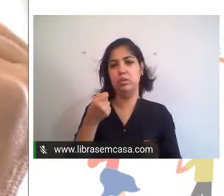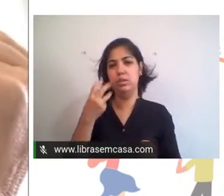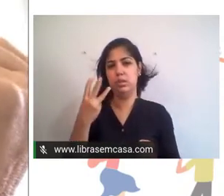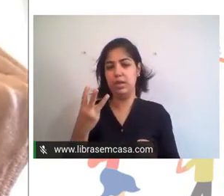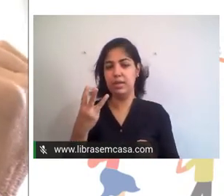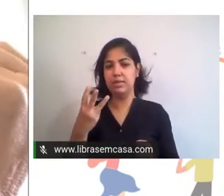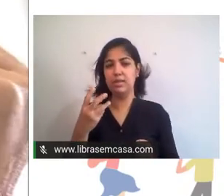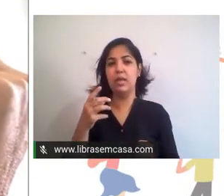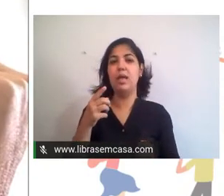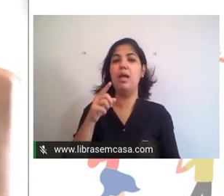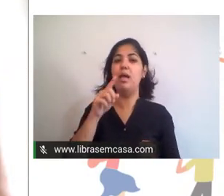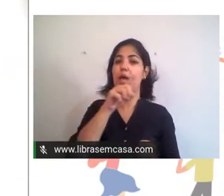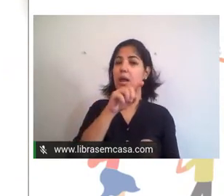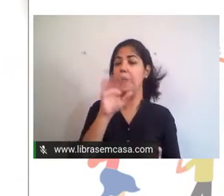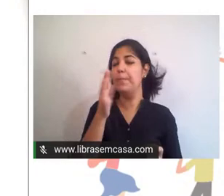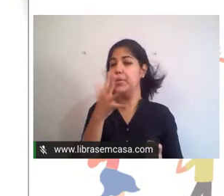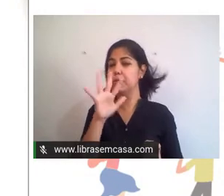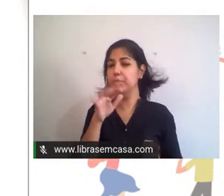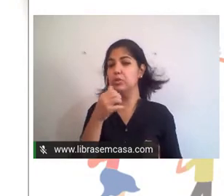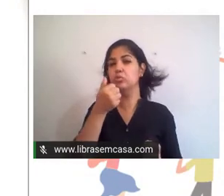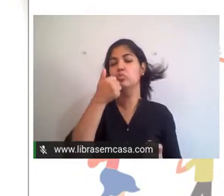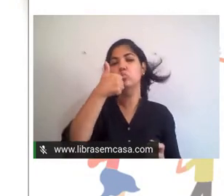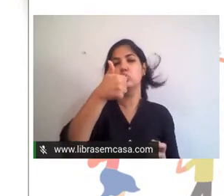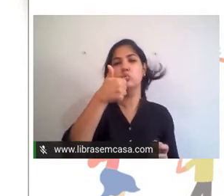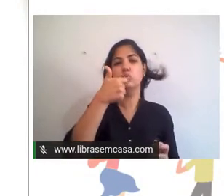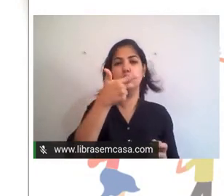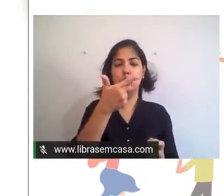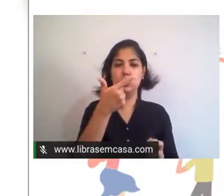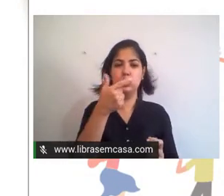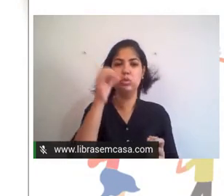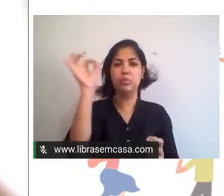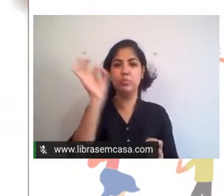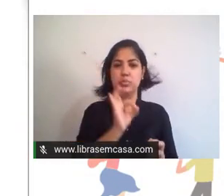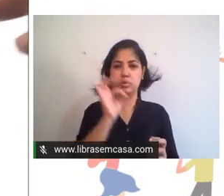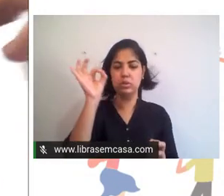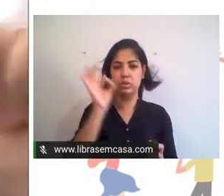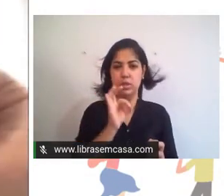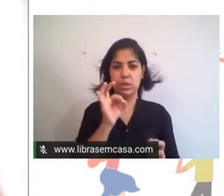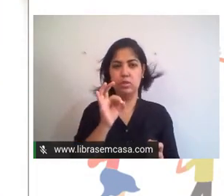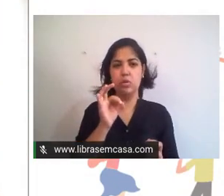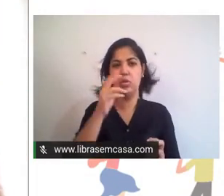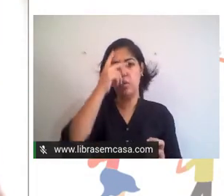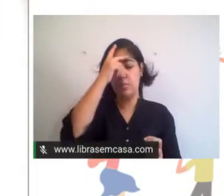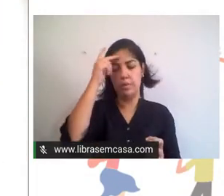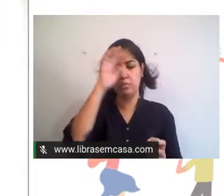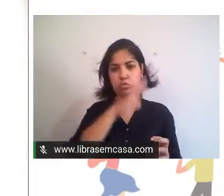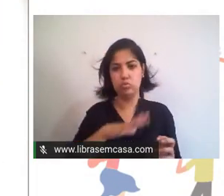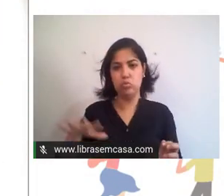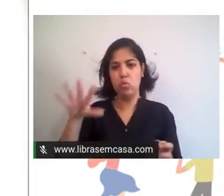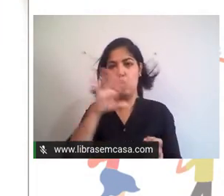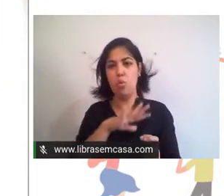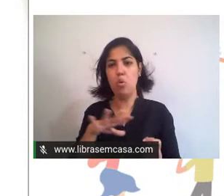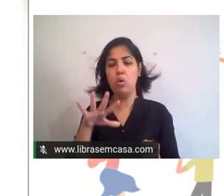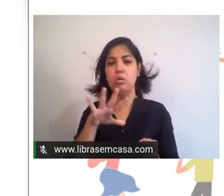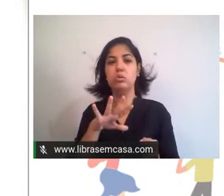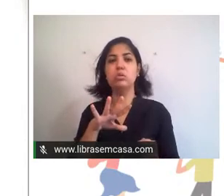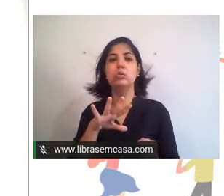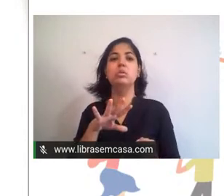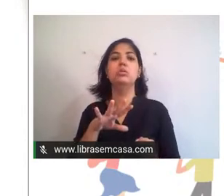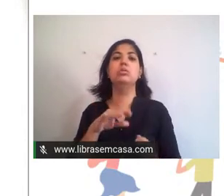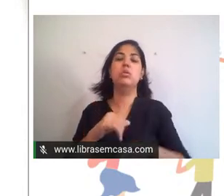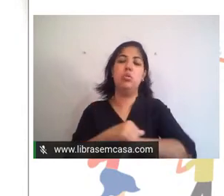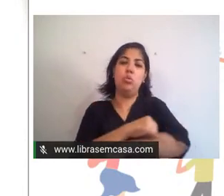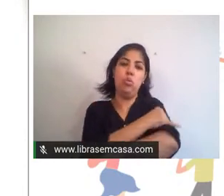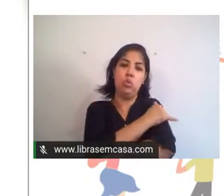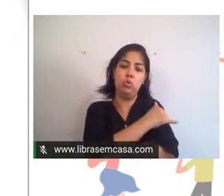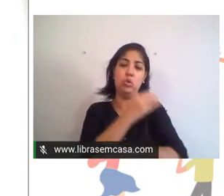da população em situação de obesidade, hoje é perto de excesso de peso, e hoje é perto de